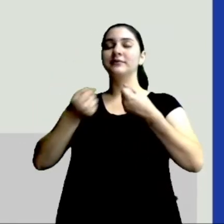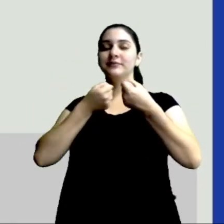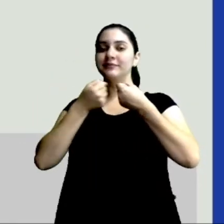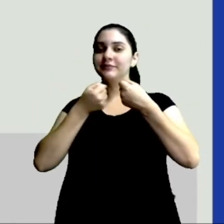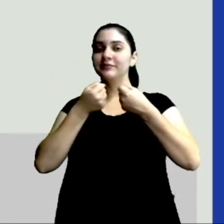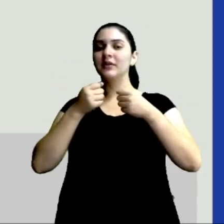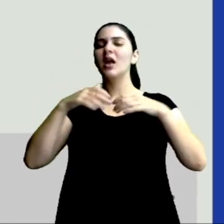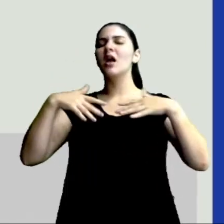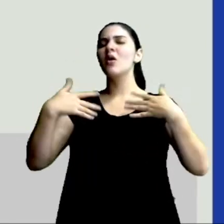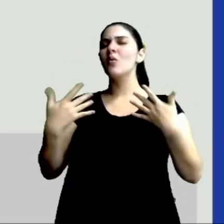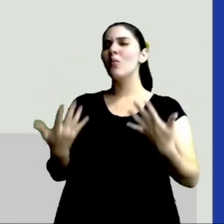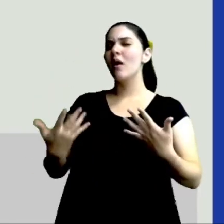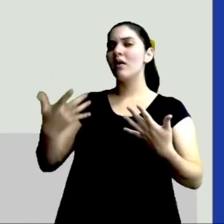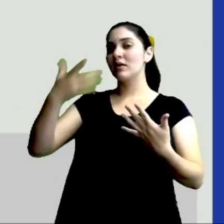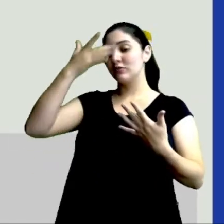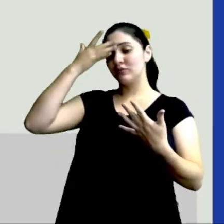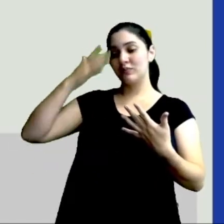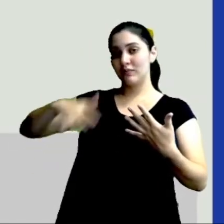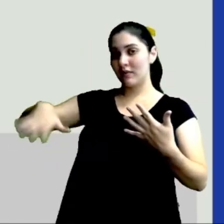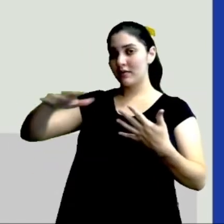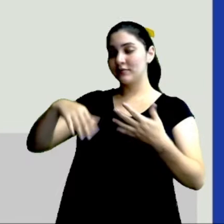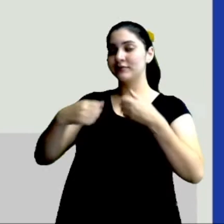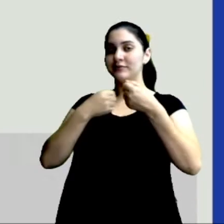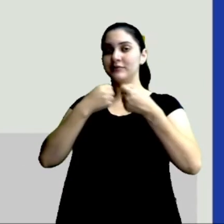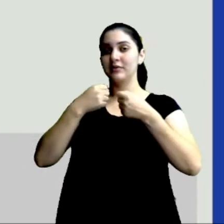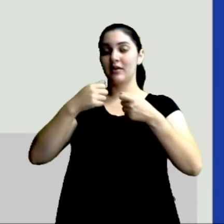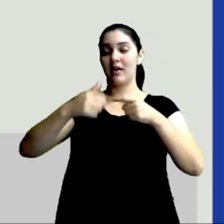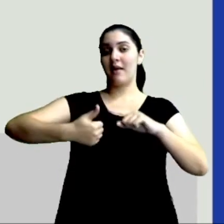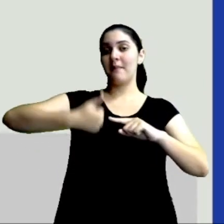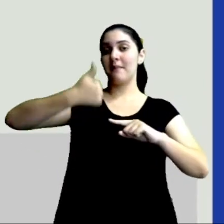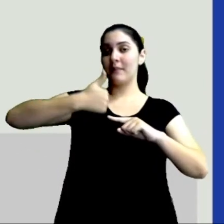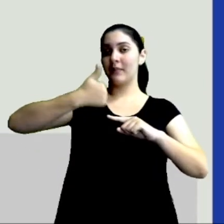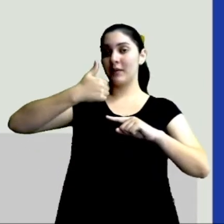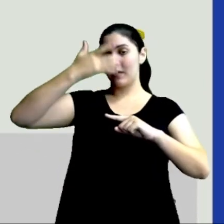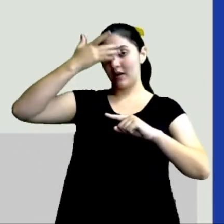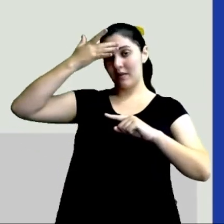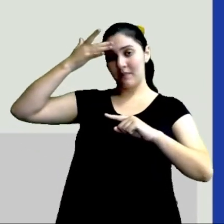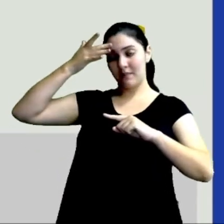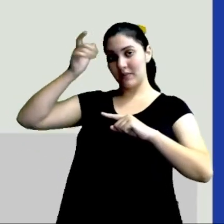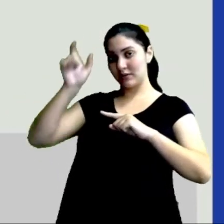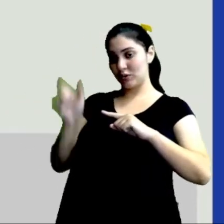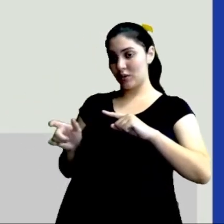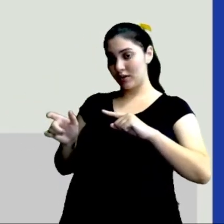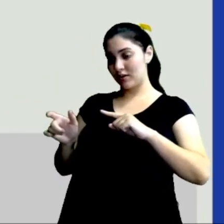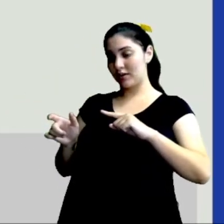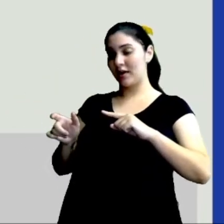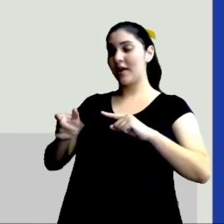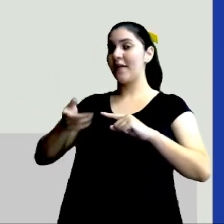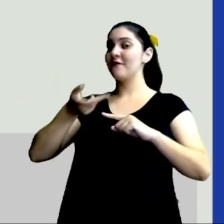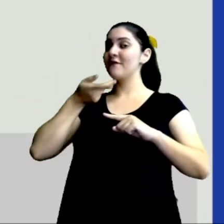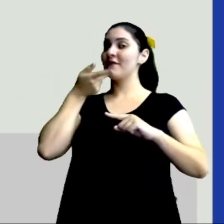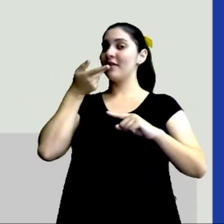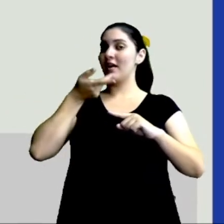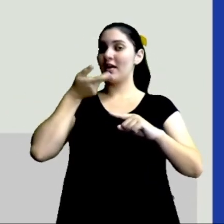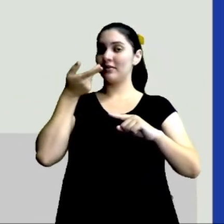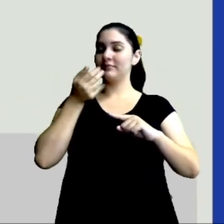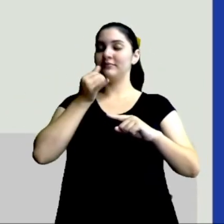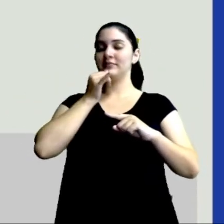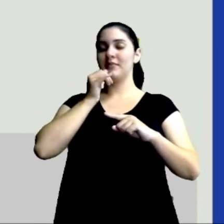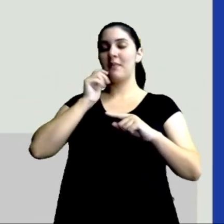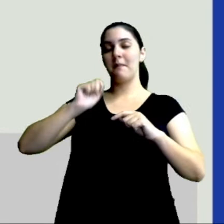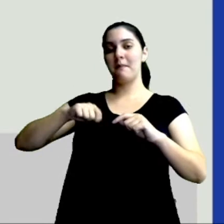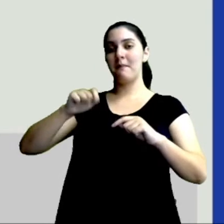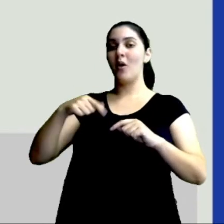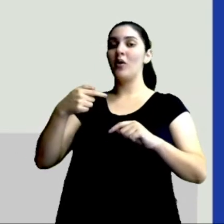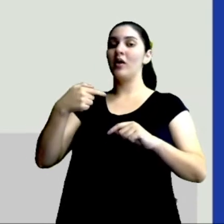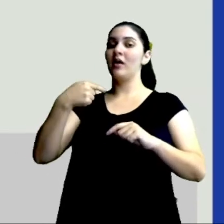Então, quem são essas pessoas do discurso? Ó, a primeira pessoa é aquela que fala. Então, pode ser eu, né,